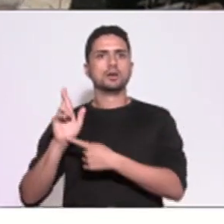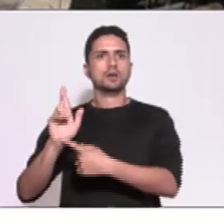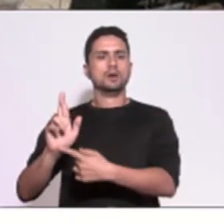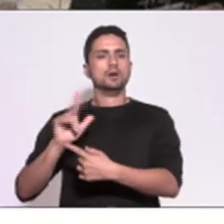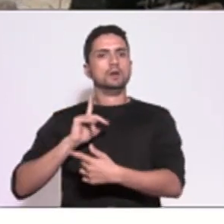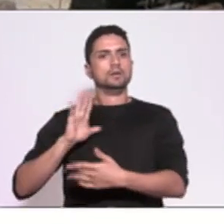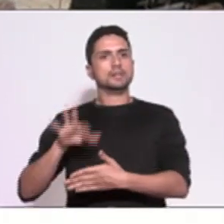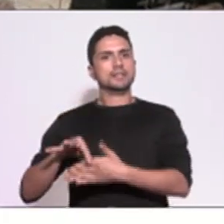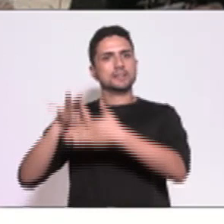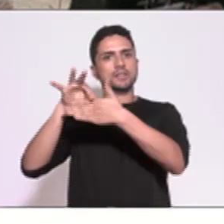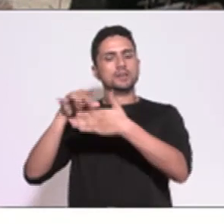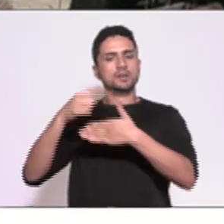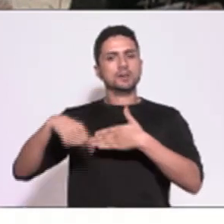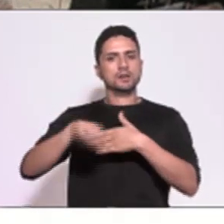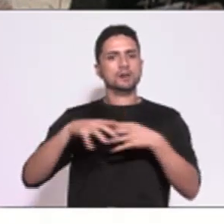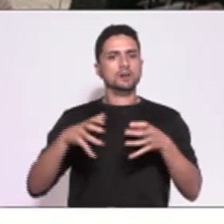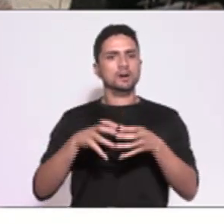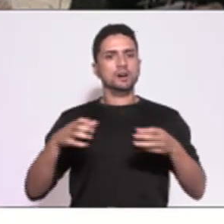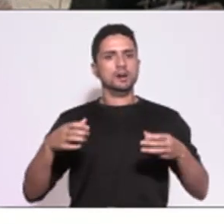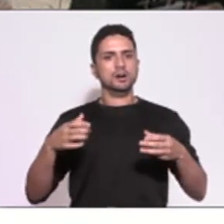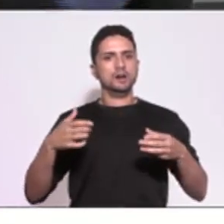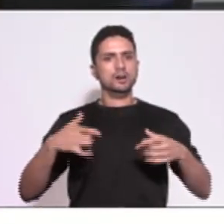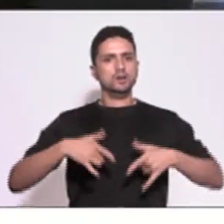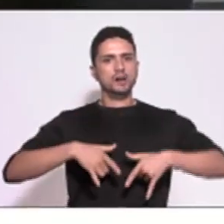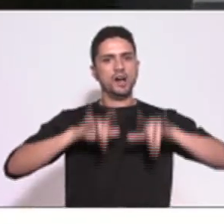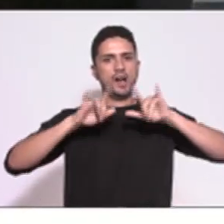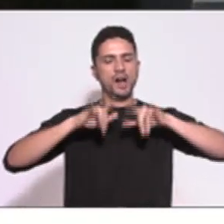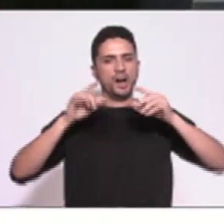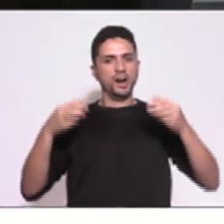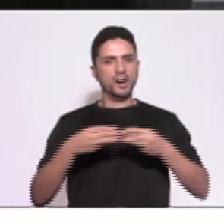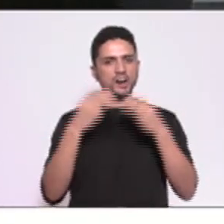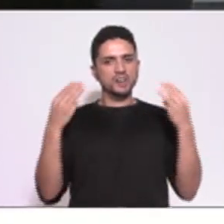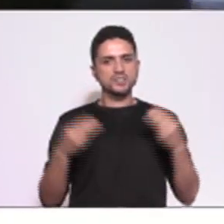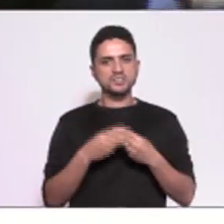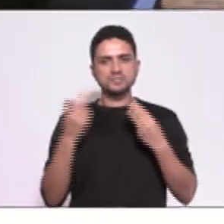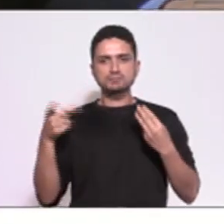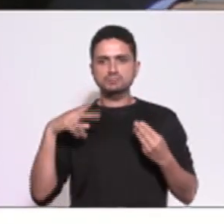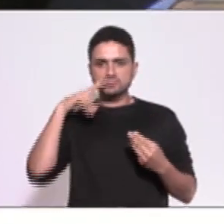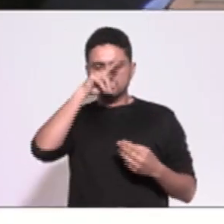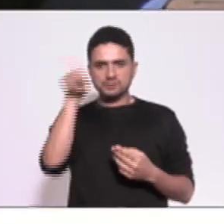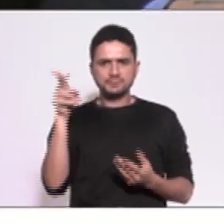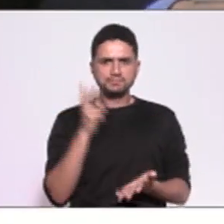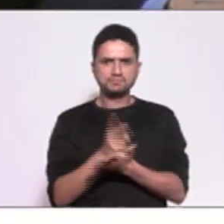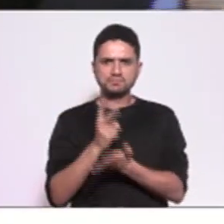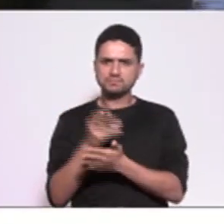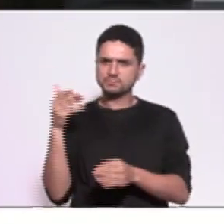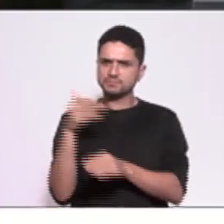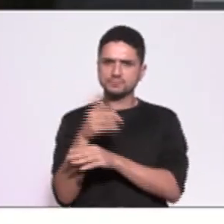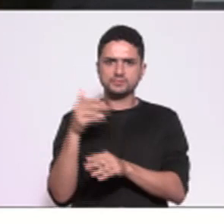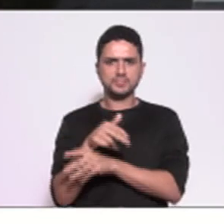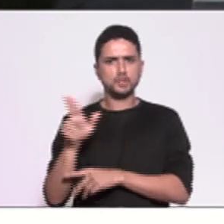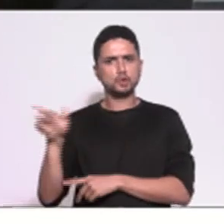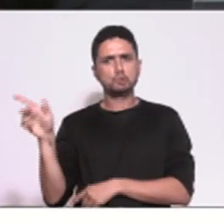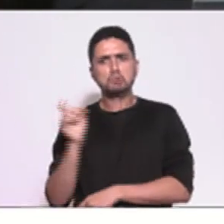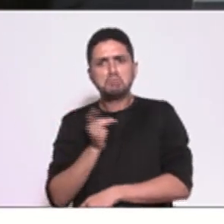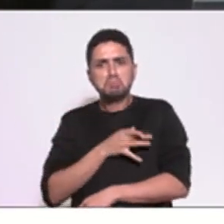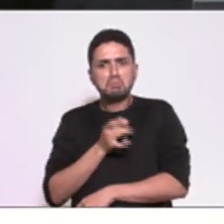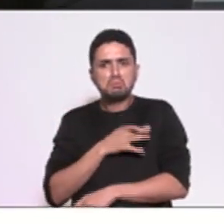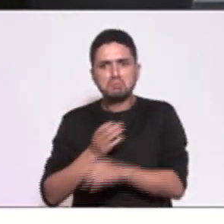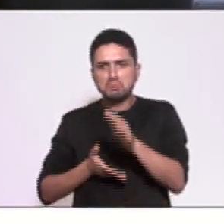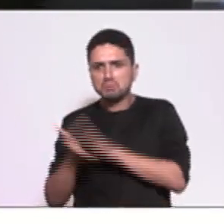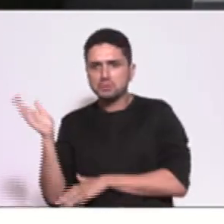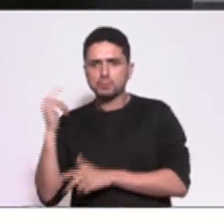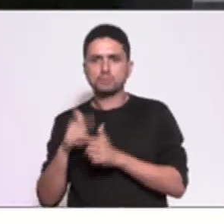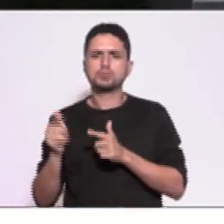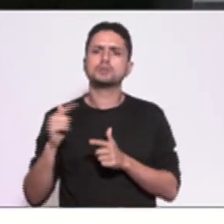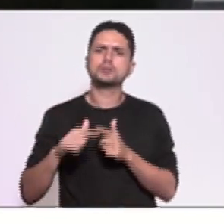forte. Ele sempre teve lado, ele nunca deixou de enfrentar os problemas que apareceram à sua frente. Eu